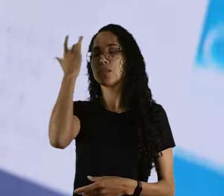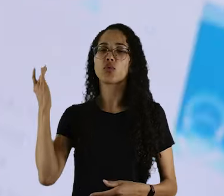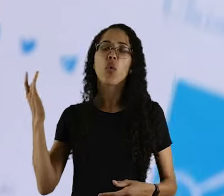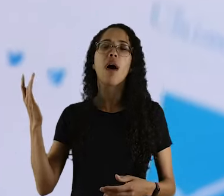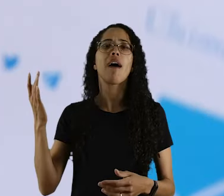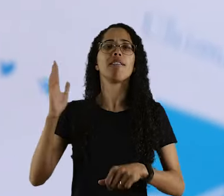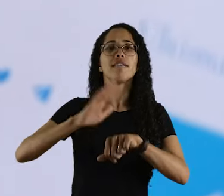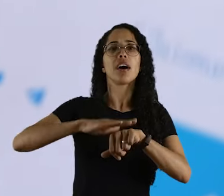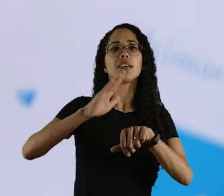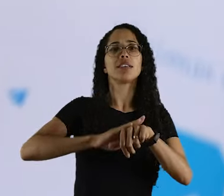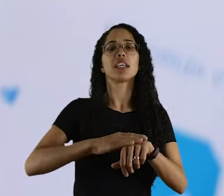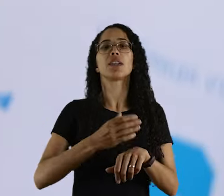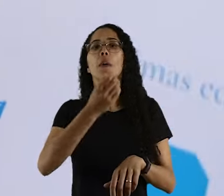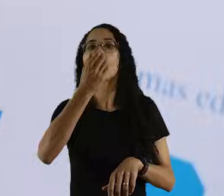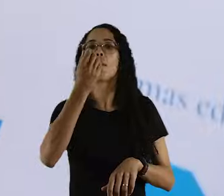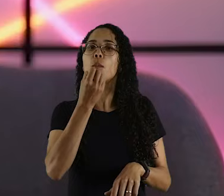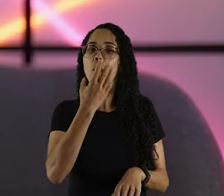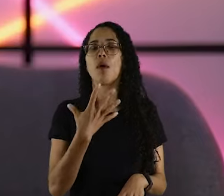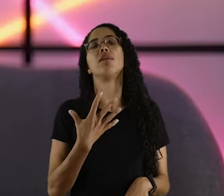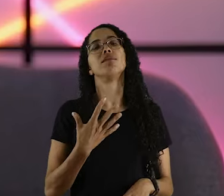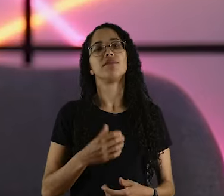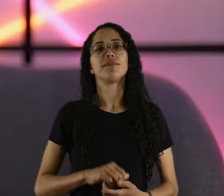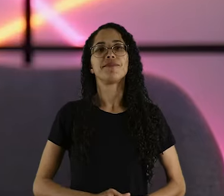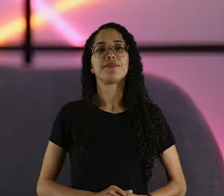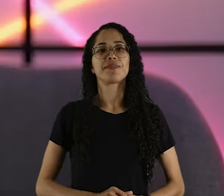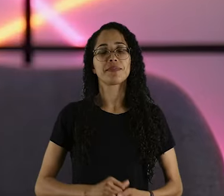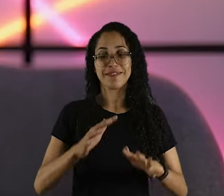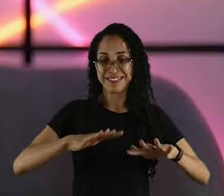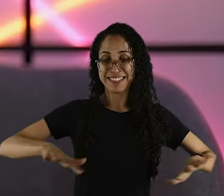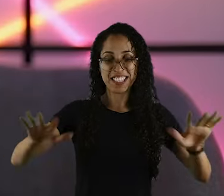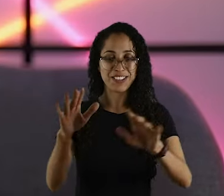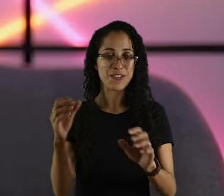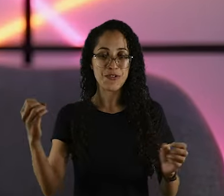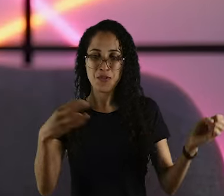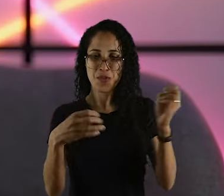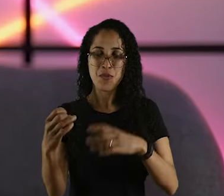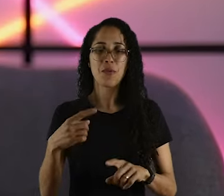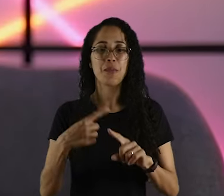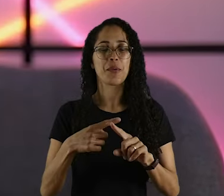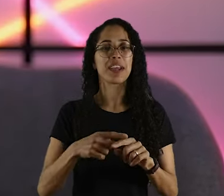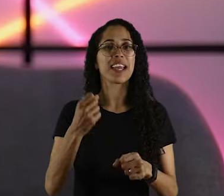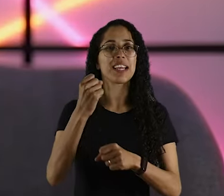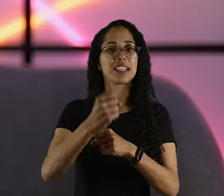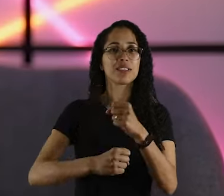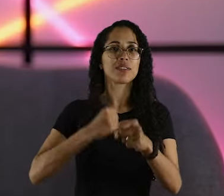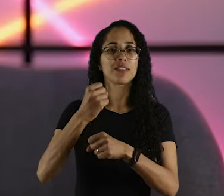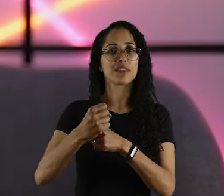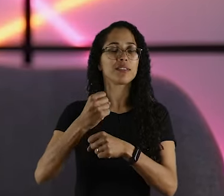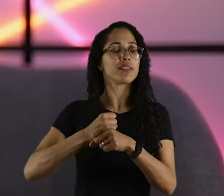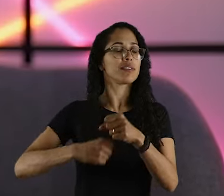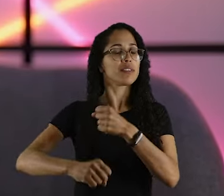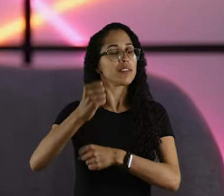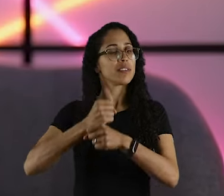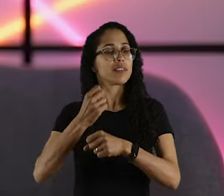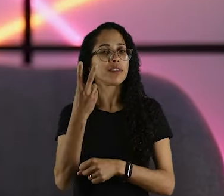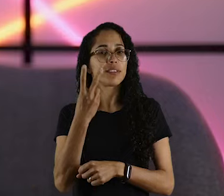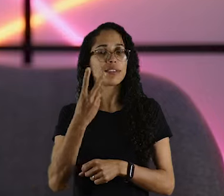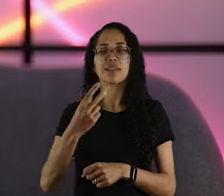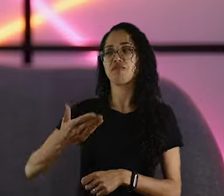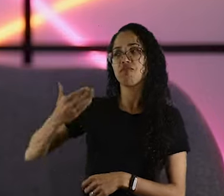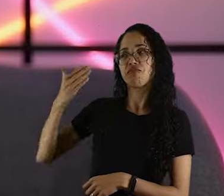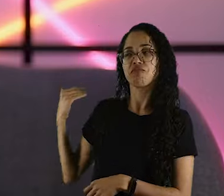e aprendendo a fazer bem. Cara, isso aqui é até estranho, né? Isso aqui é novo para mim, porque há 2 anos atrás eu não tinha isso aqui. Eu não falava de